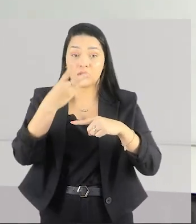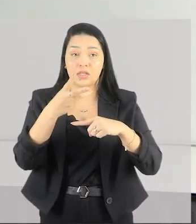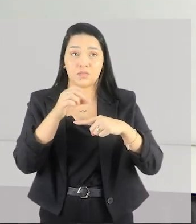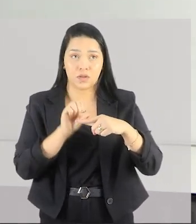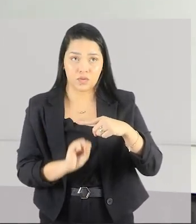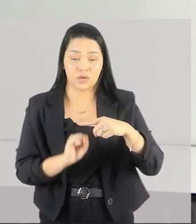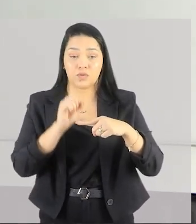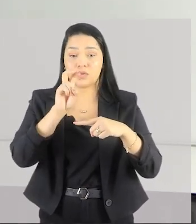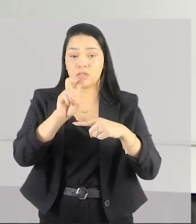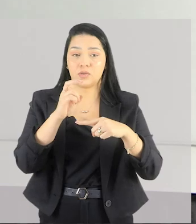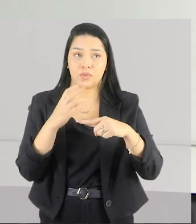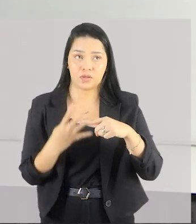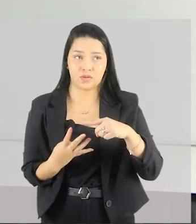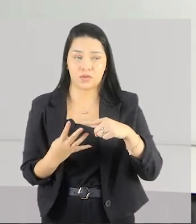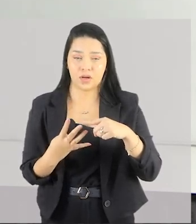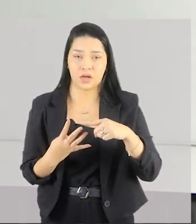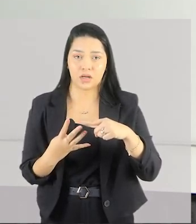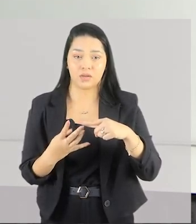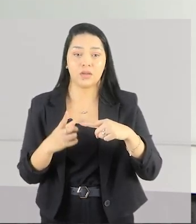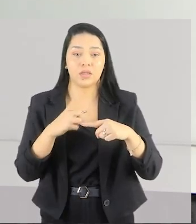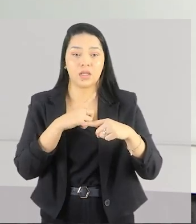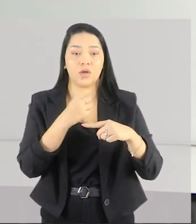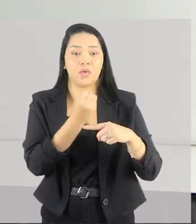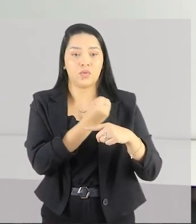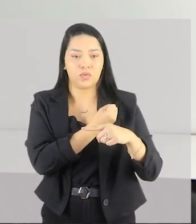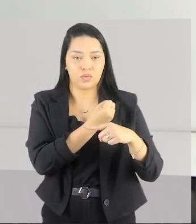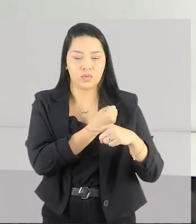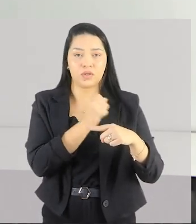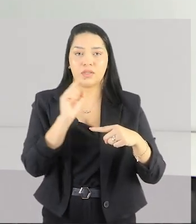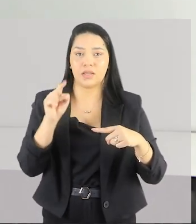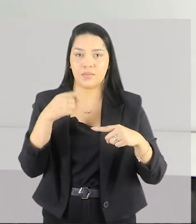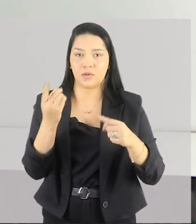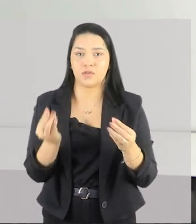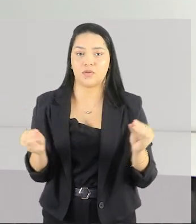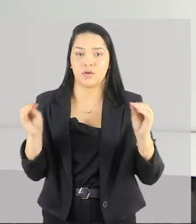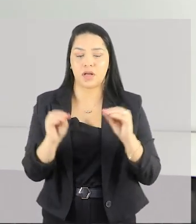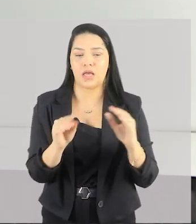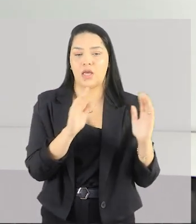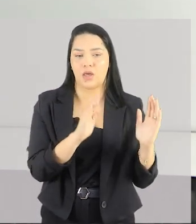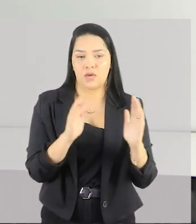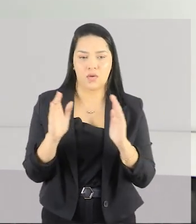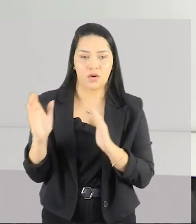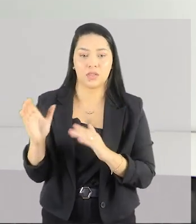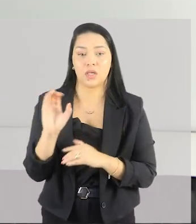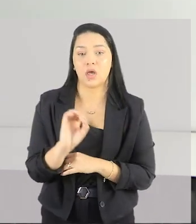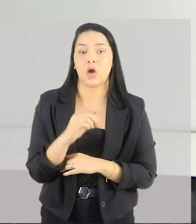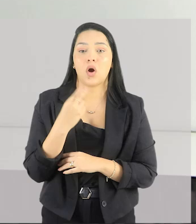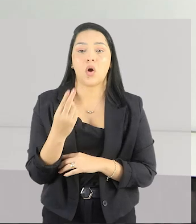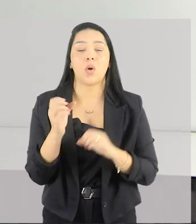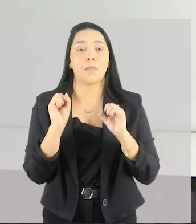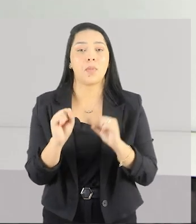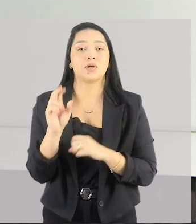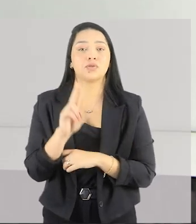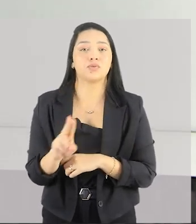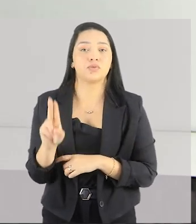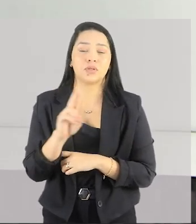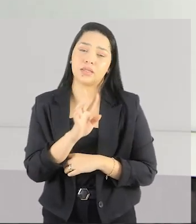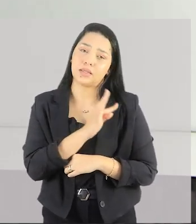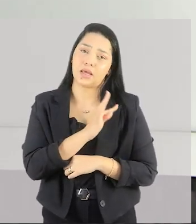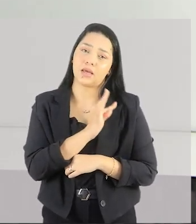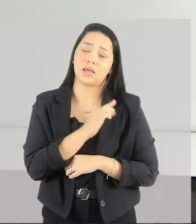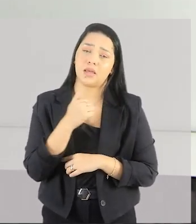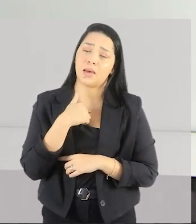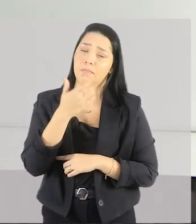pelo 8 e o 5 pelo 4, obter números decimais e depois colocar em ordem crescente. Ou então tu pode utilizar a técnica que eu acho